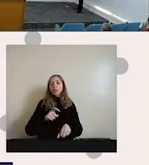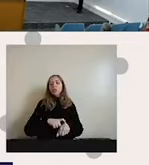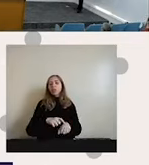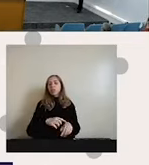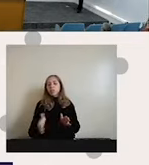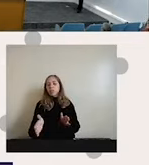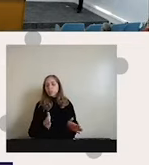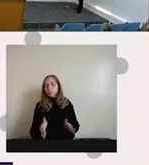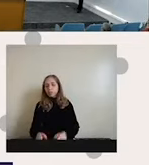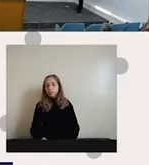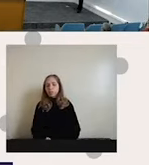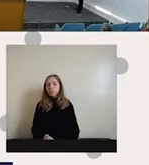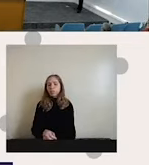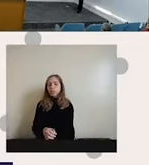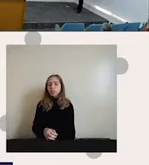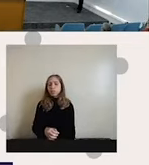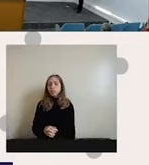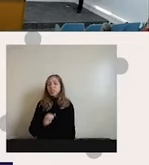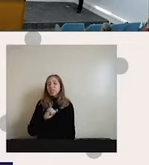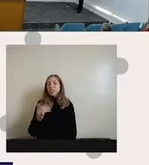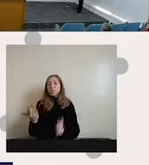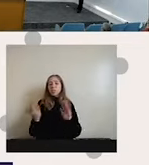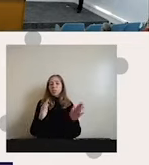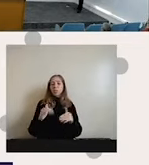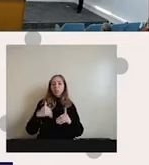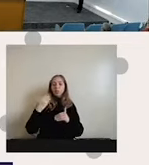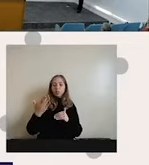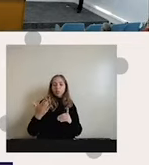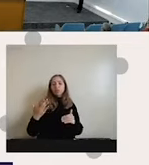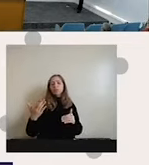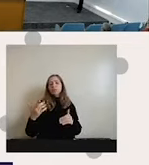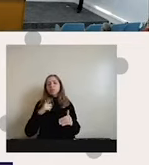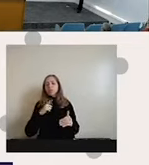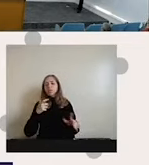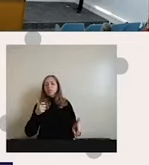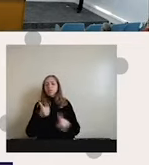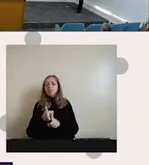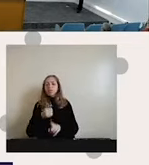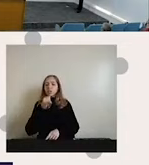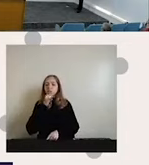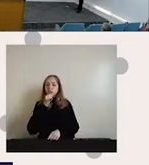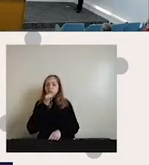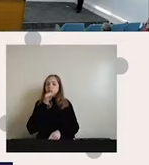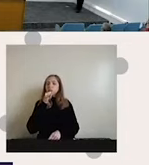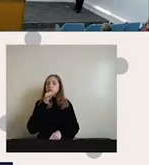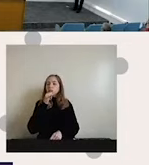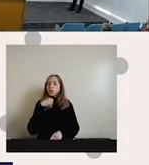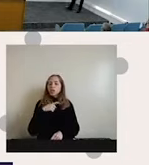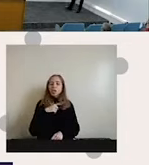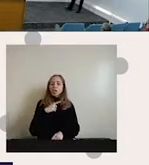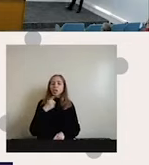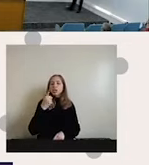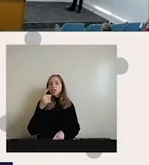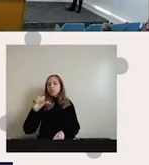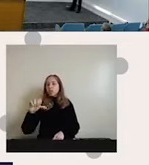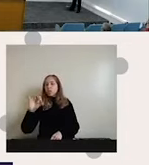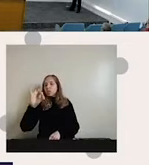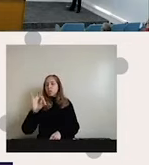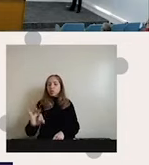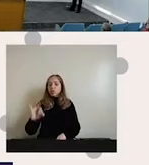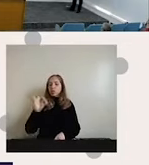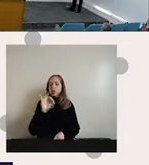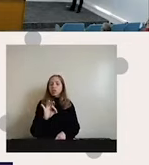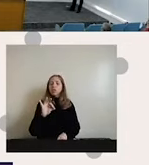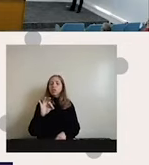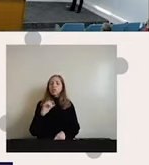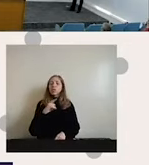a gente comparar com as causas externas, que são os acidentes, por exemplo, os acidentes cerca de 19%, os transtornos mentais